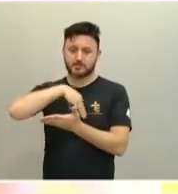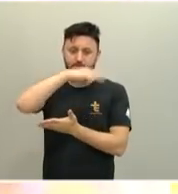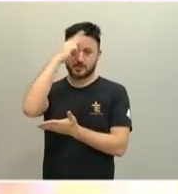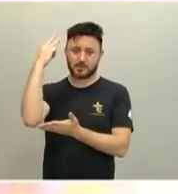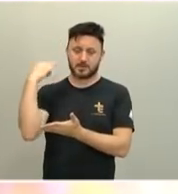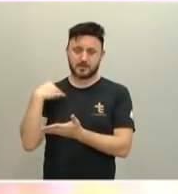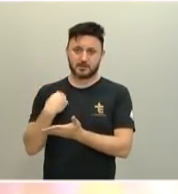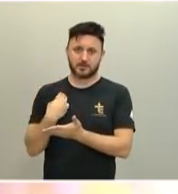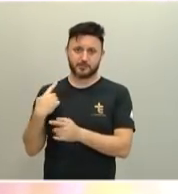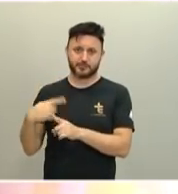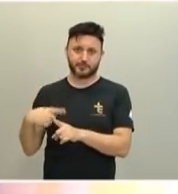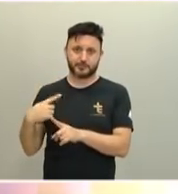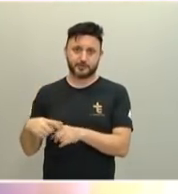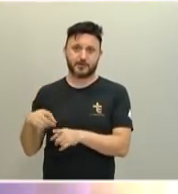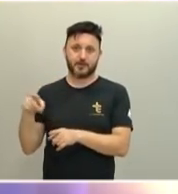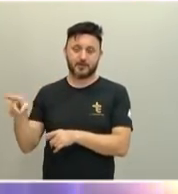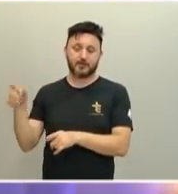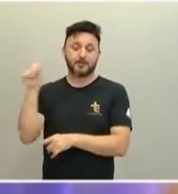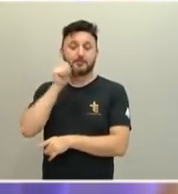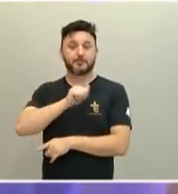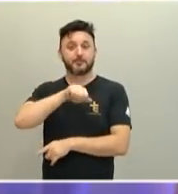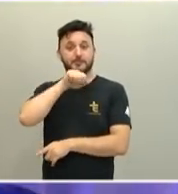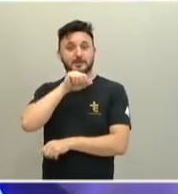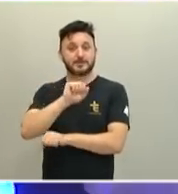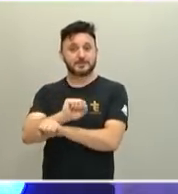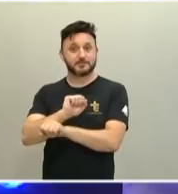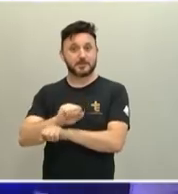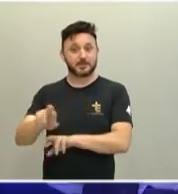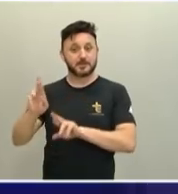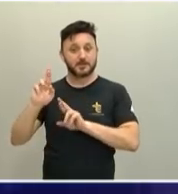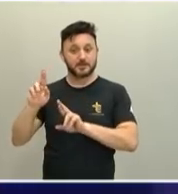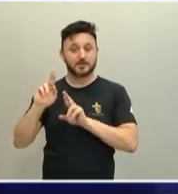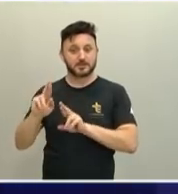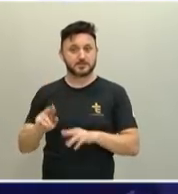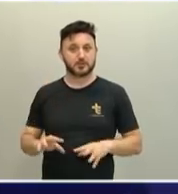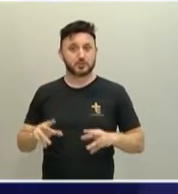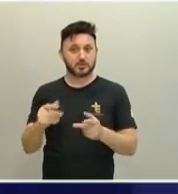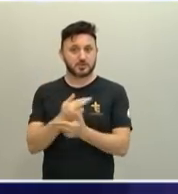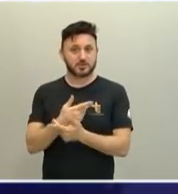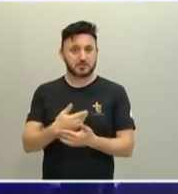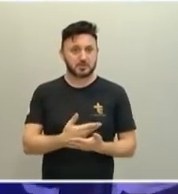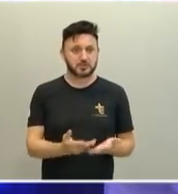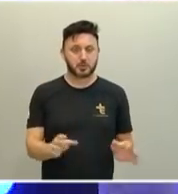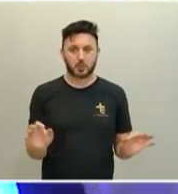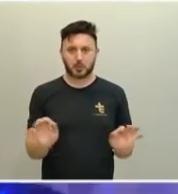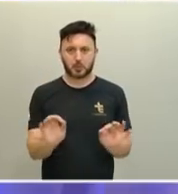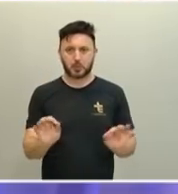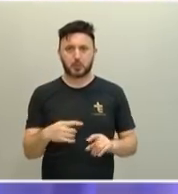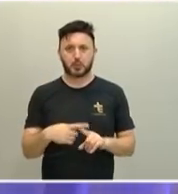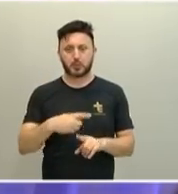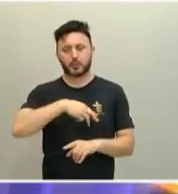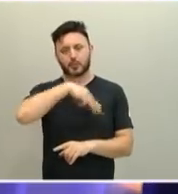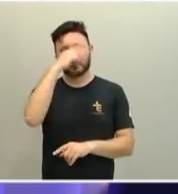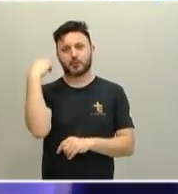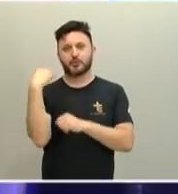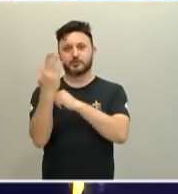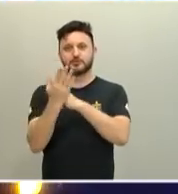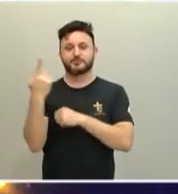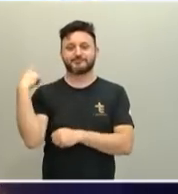é também a Senhora que nos dá alegria de saber que nem tudo está perdido. Então, vai colocando tudo